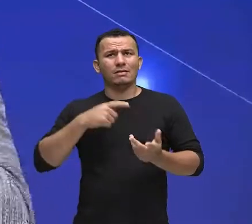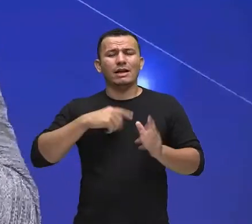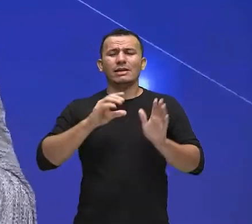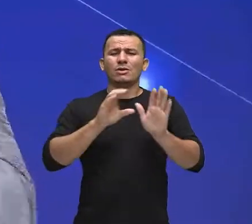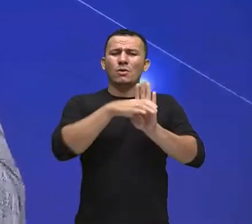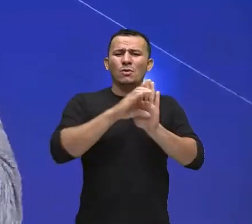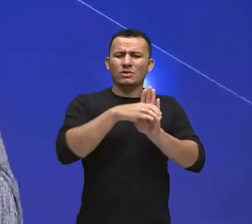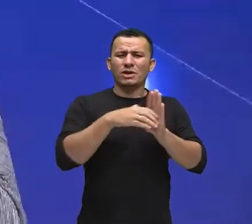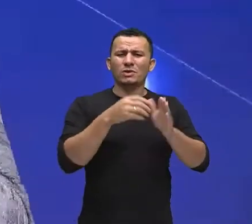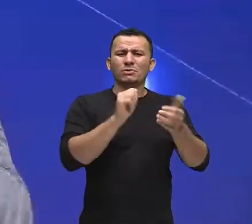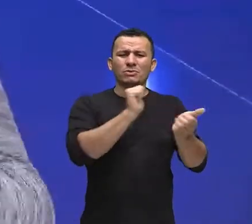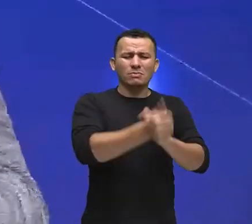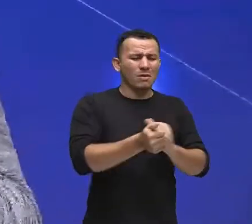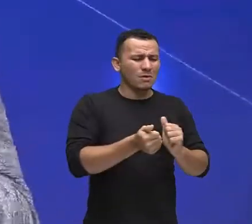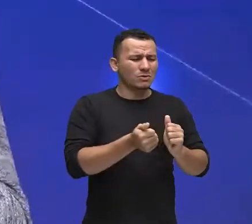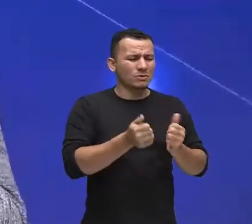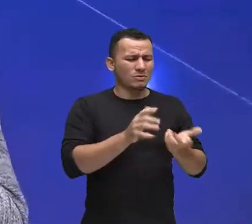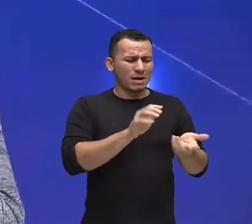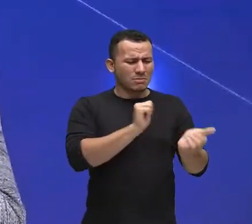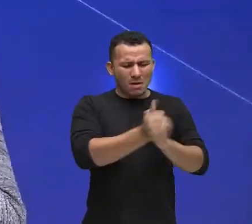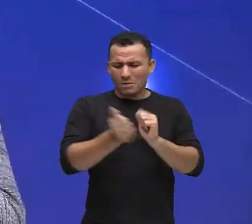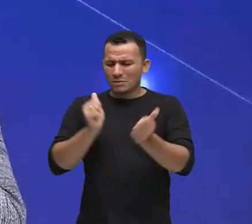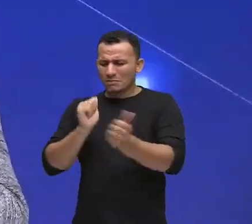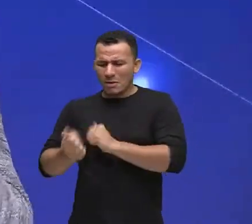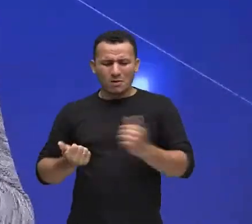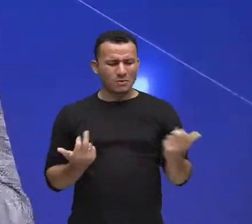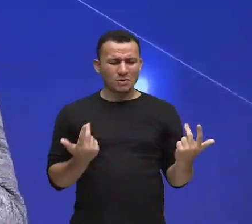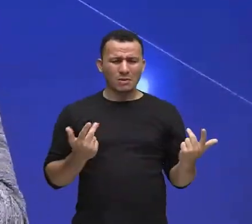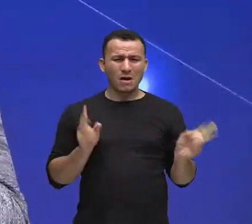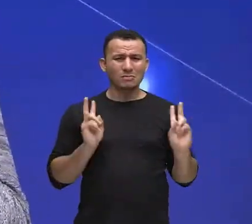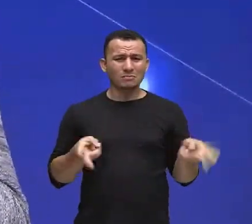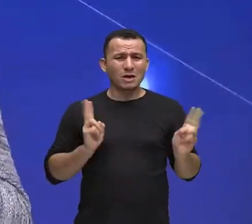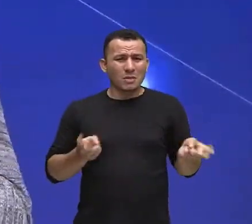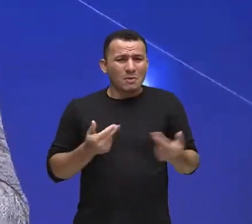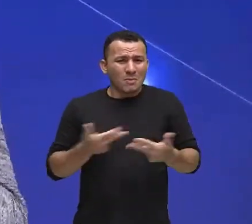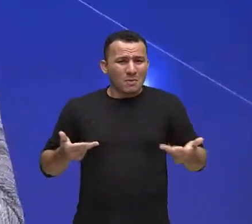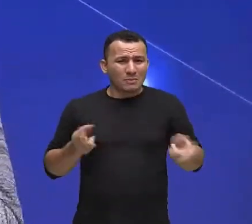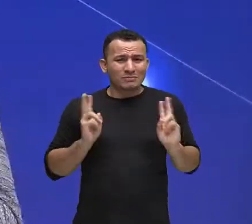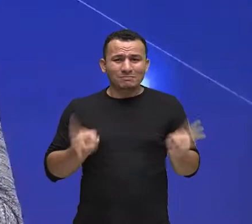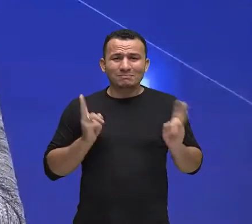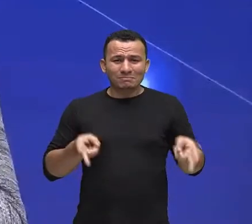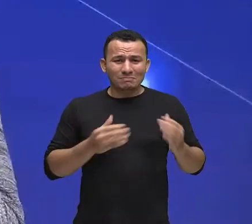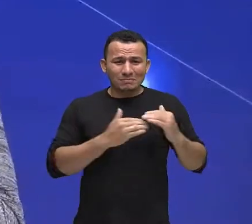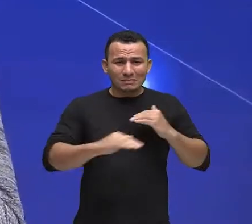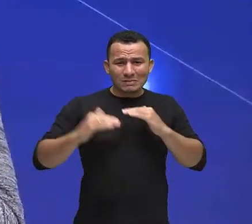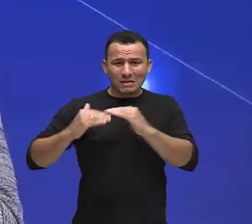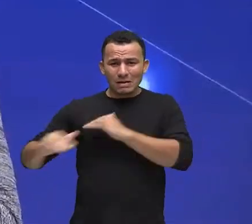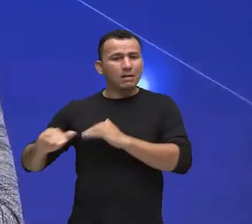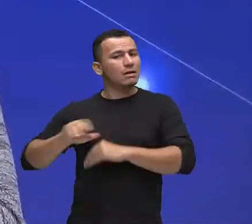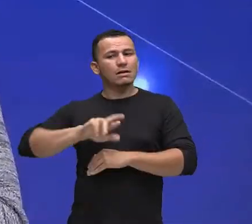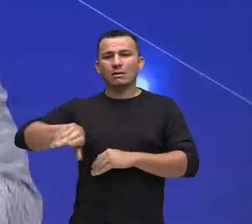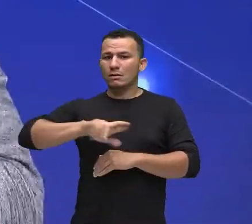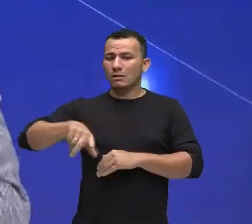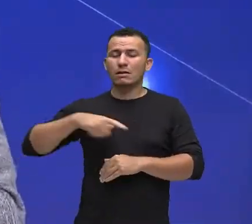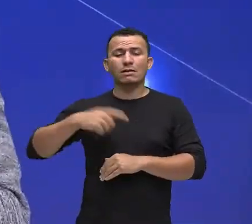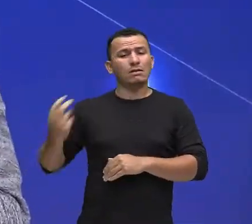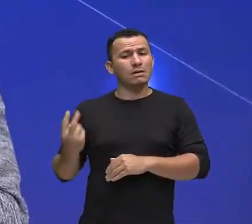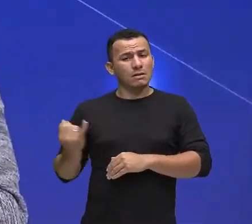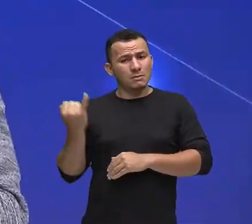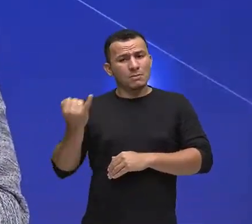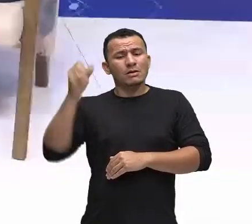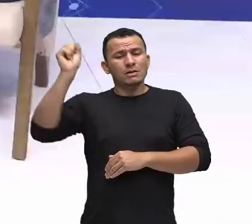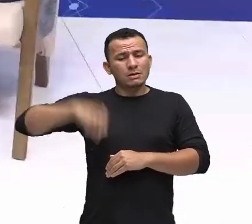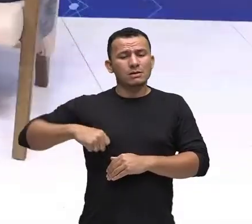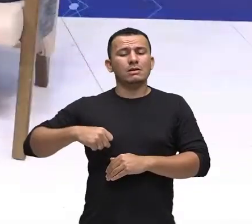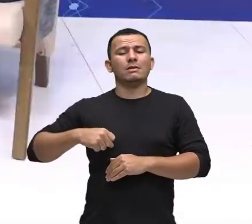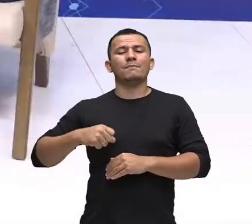do esporte pelo esporte, o esporte não é só pelo esporte, ele também desenvolve outros campos, ele tem a sua grande relevância na formação de